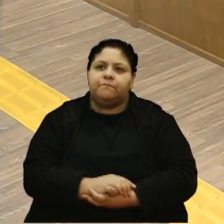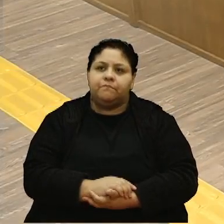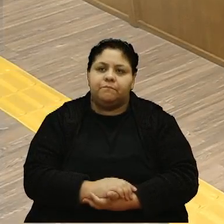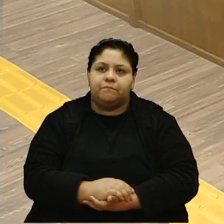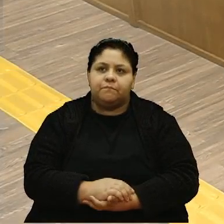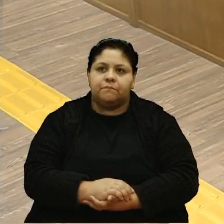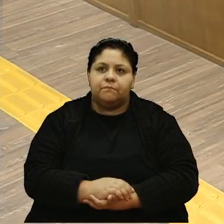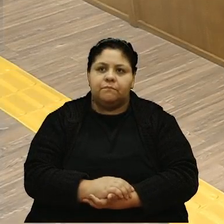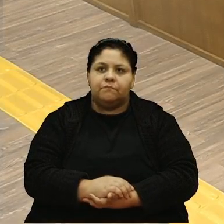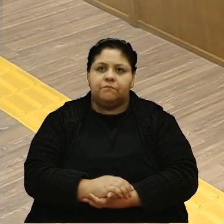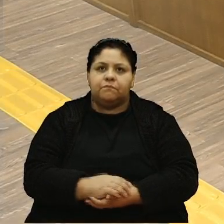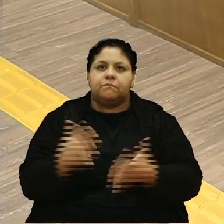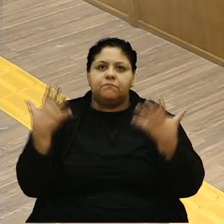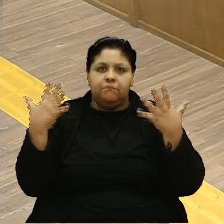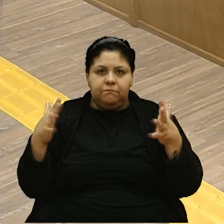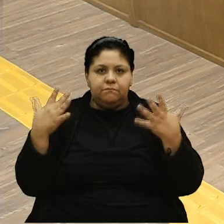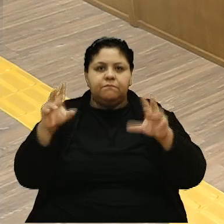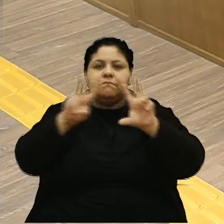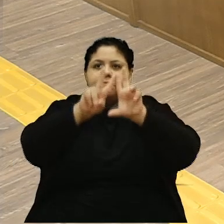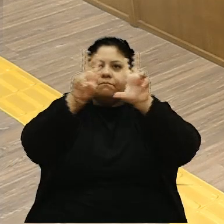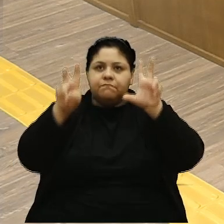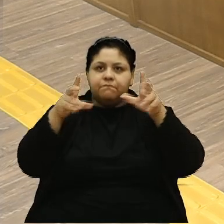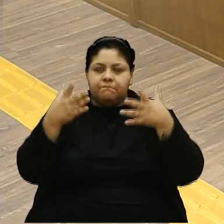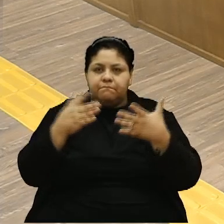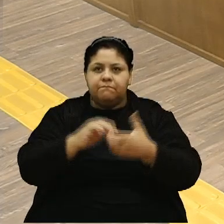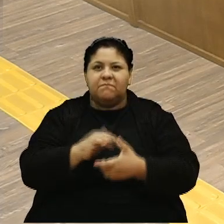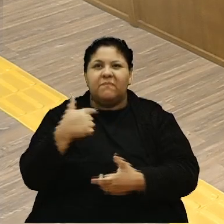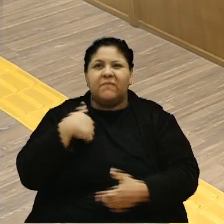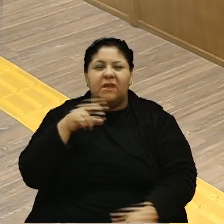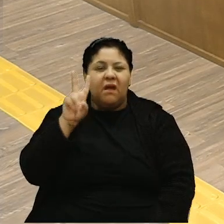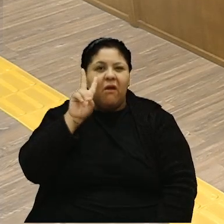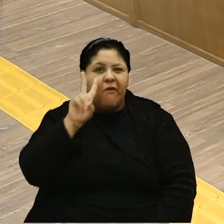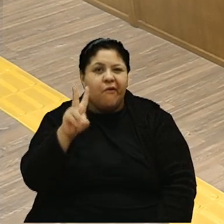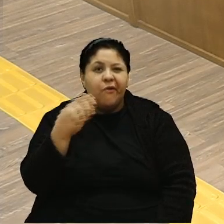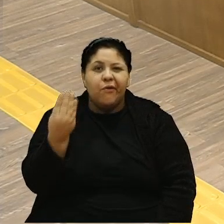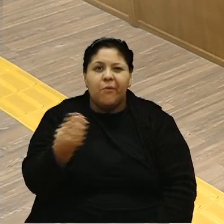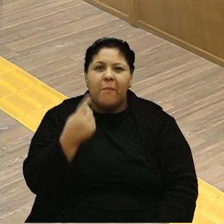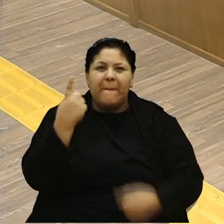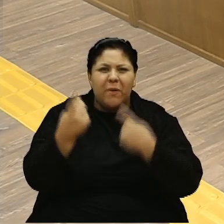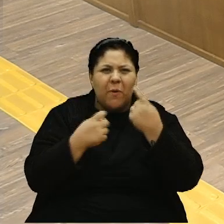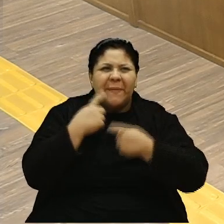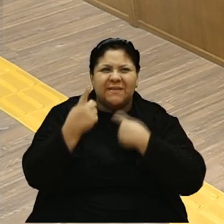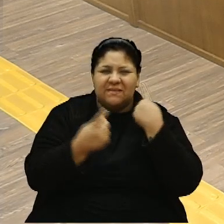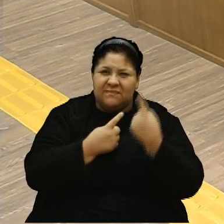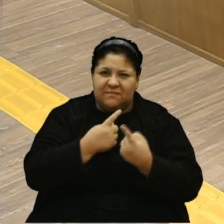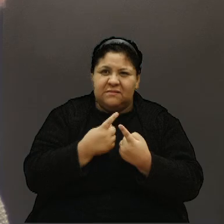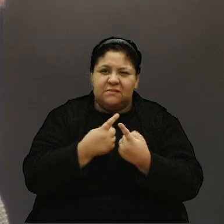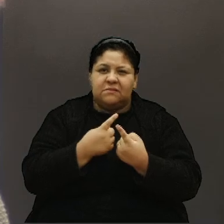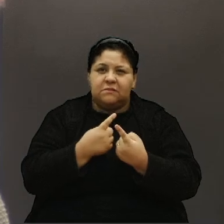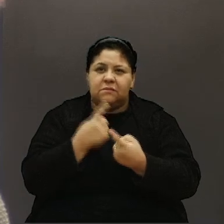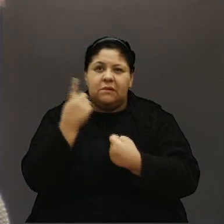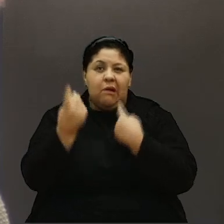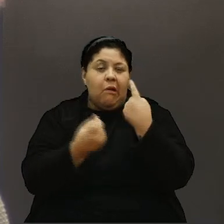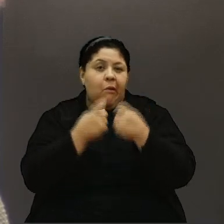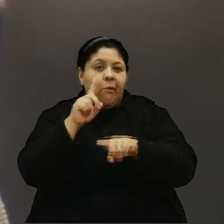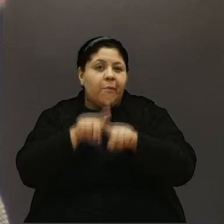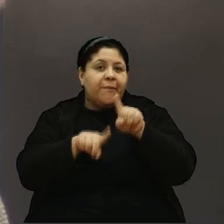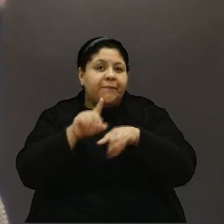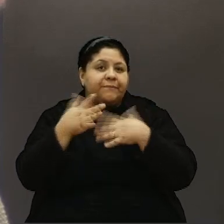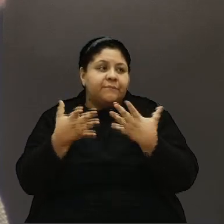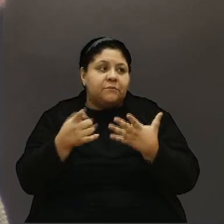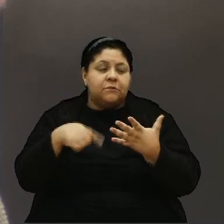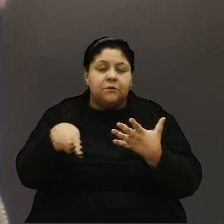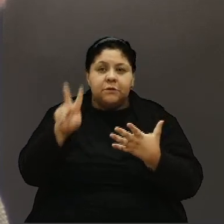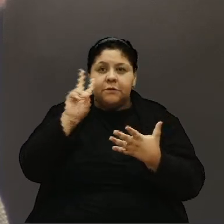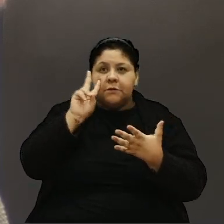Vereadora Daiane, lhe parabenizar pelo tema trazido. Eu vejo assim com uma certa preocupação algumas coisas que a gente